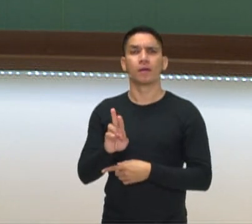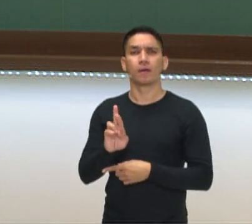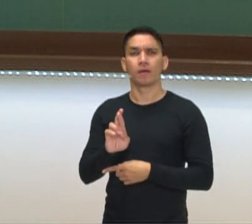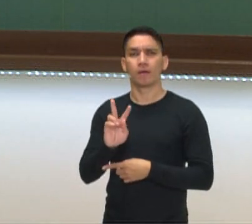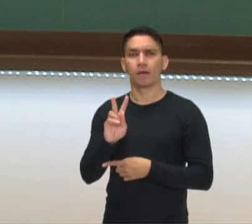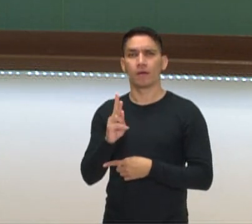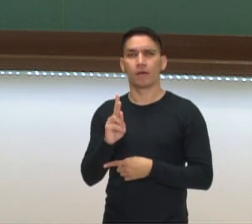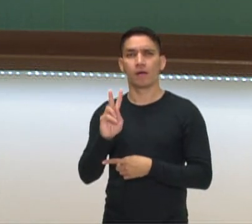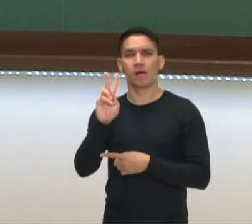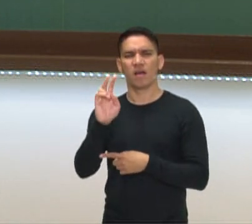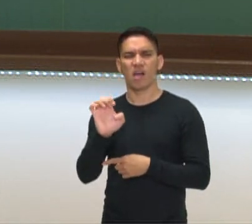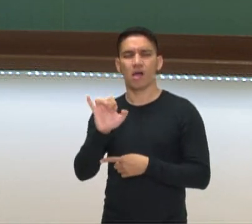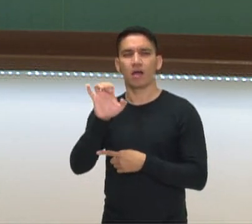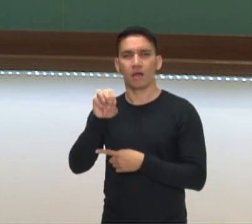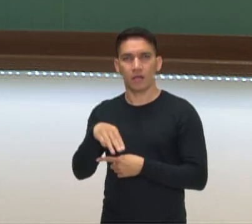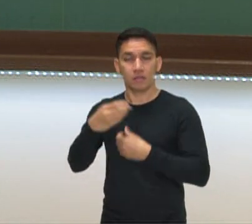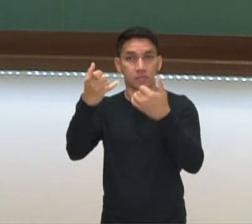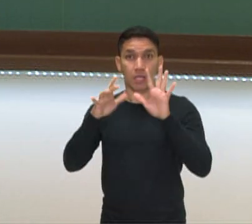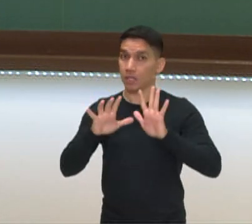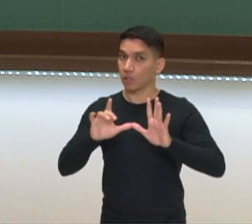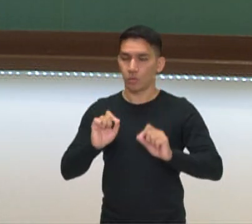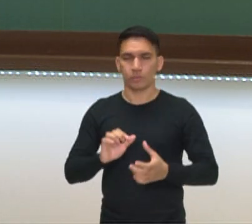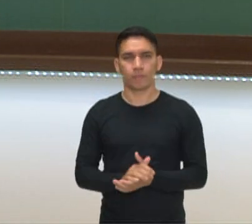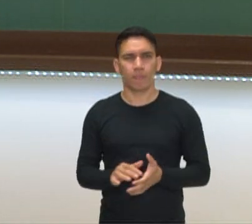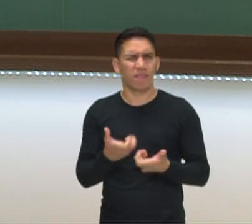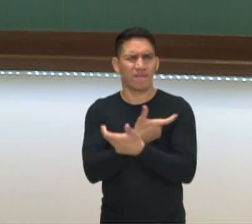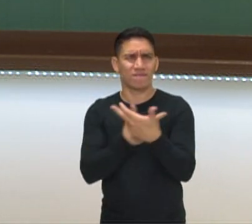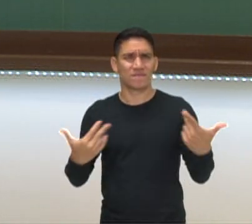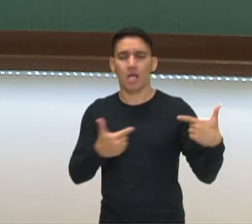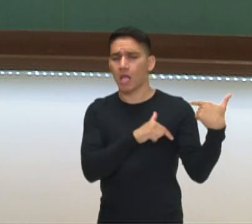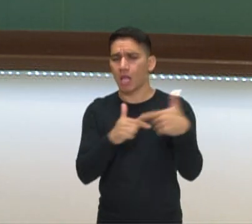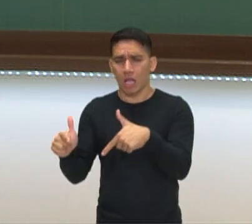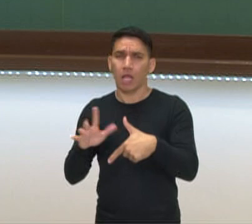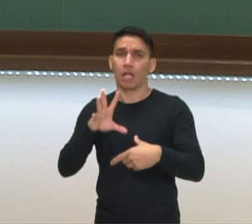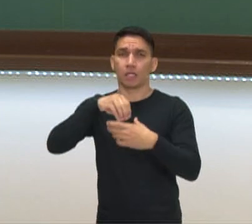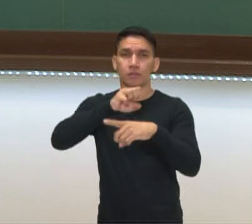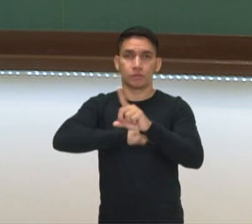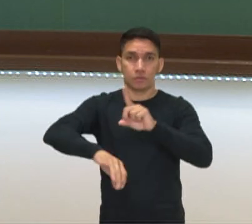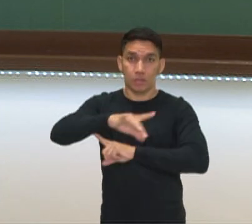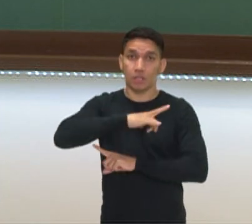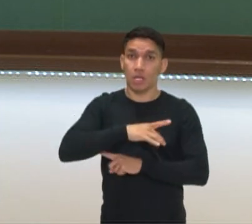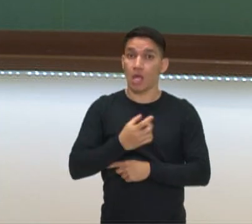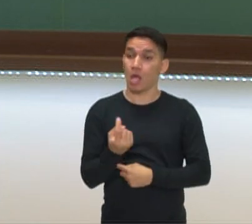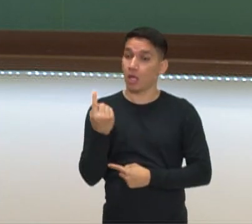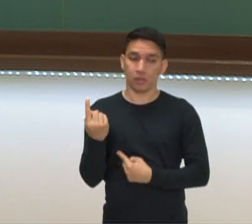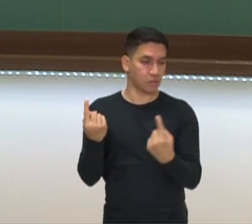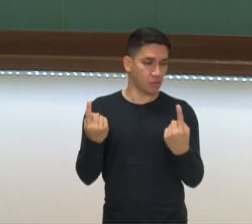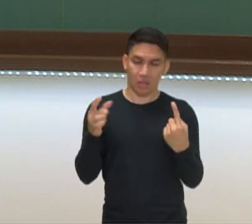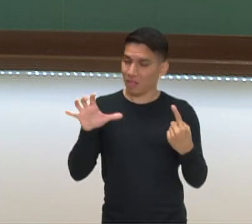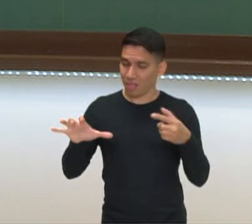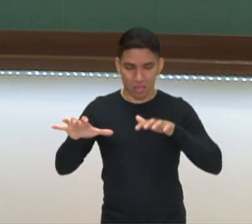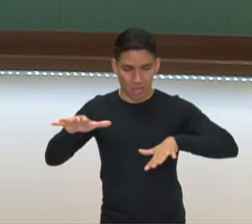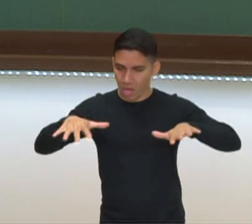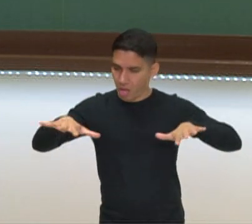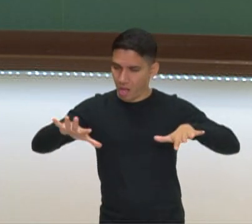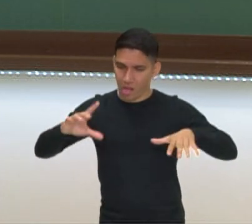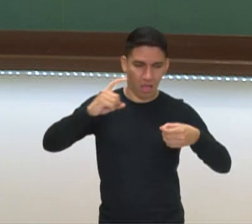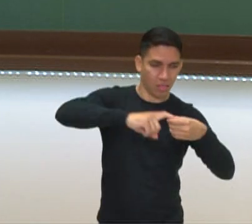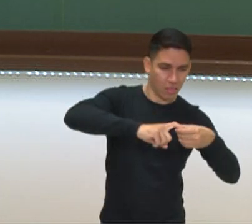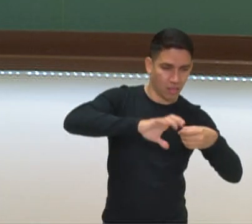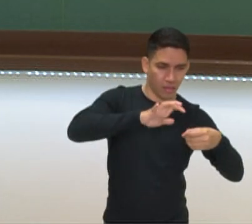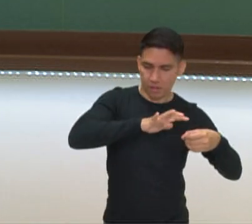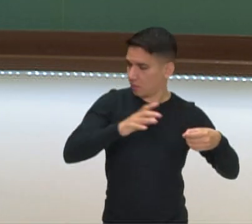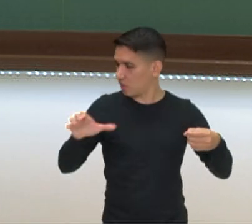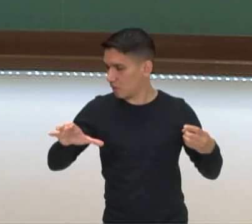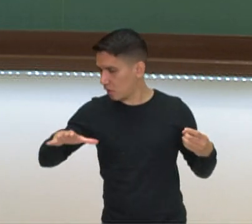ó. A gente tem vários trabalhos na sociedade e esses trabalhos dependem dos outros e assim,